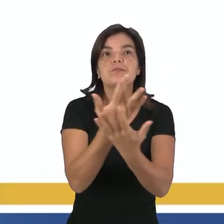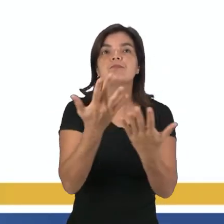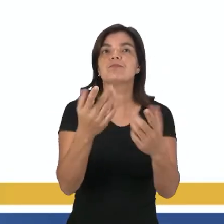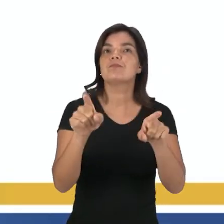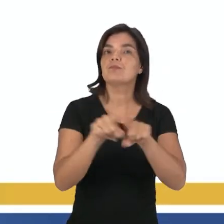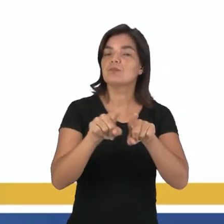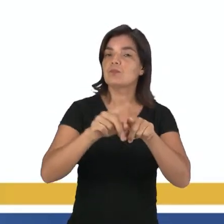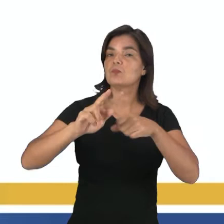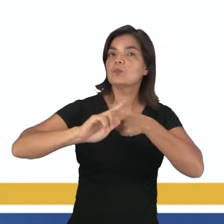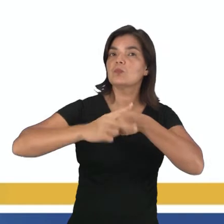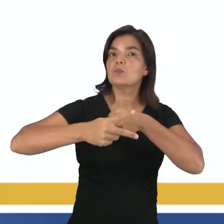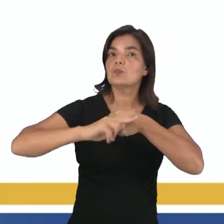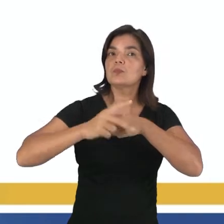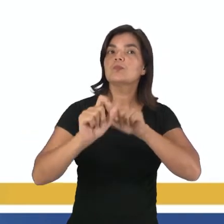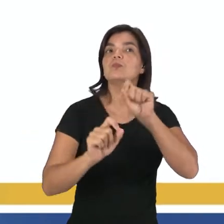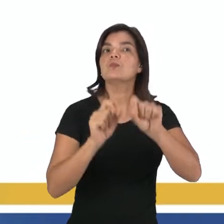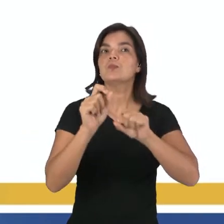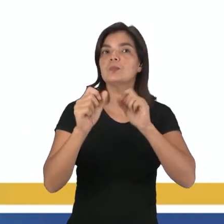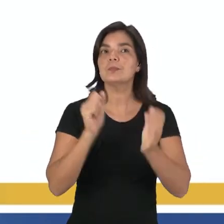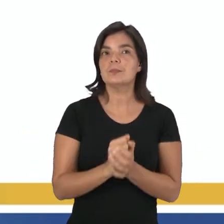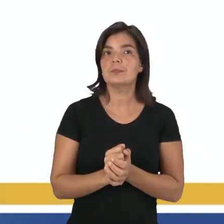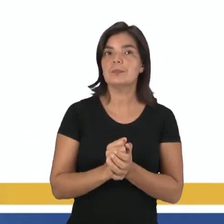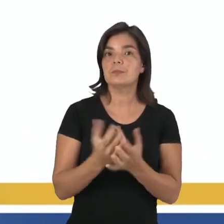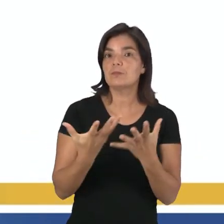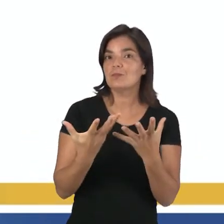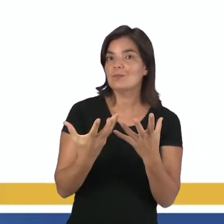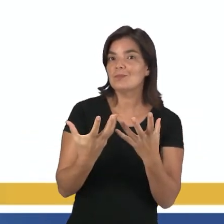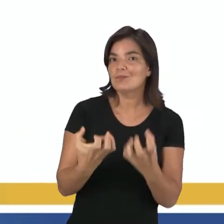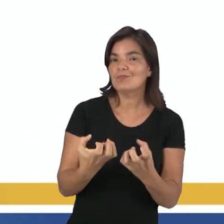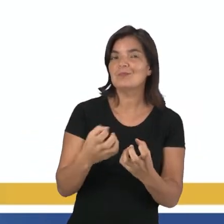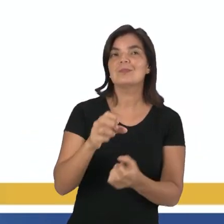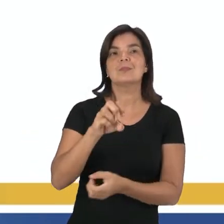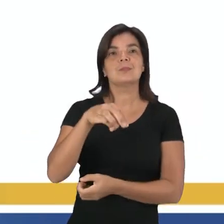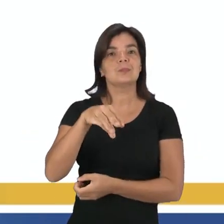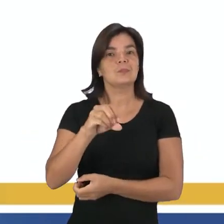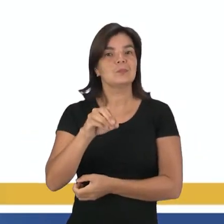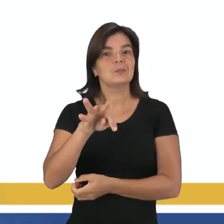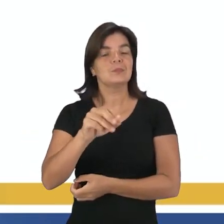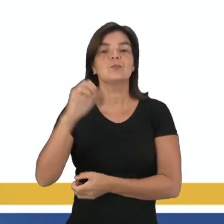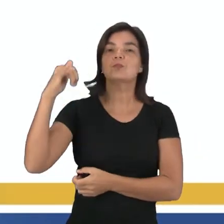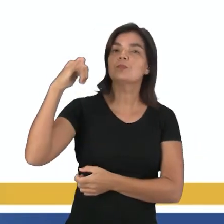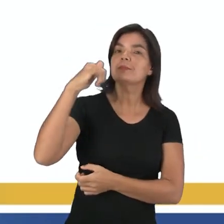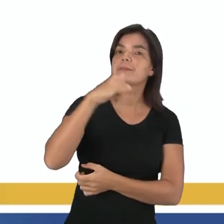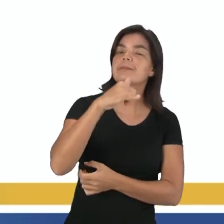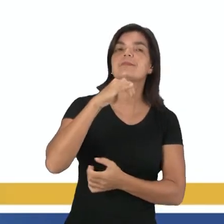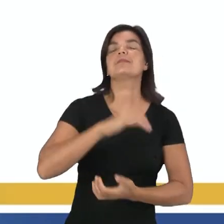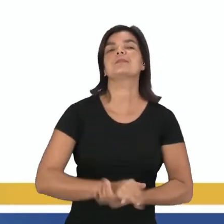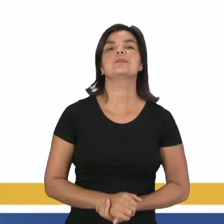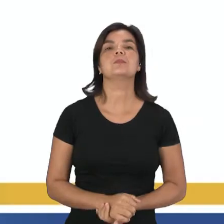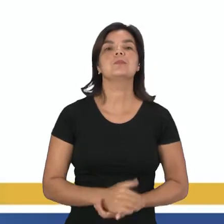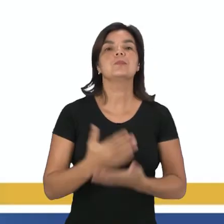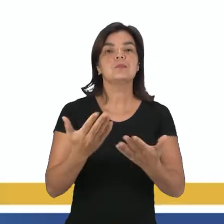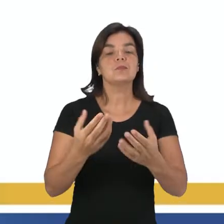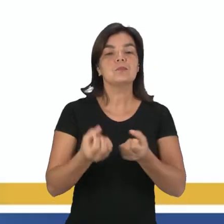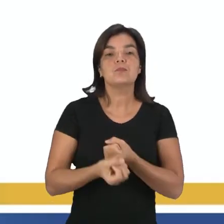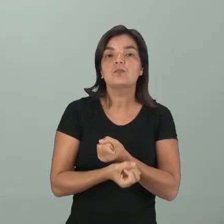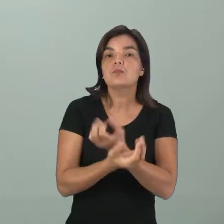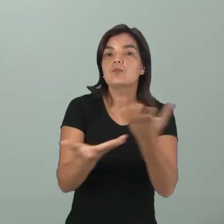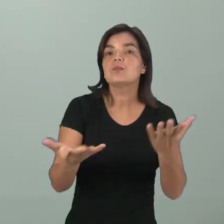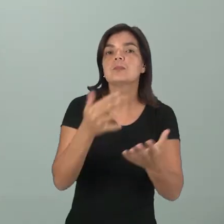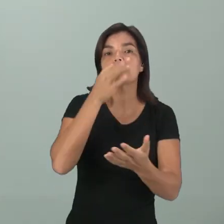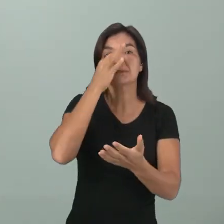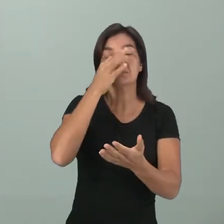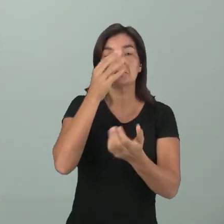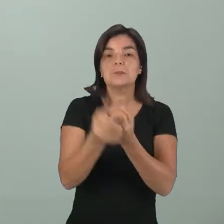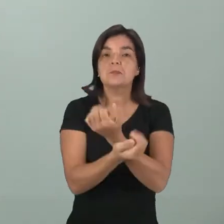flores trouxe como consequência o fato de elas terem sido sugadas pelo motor do avião. Então, jogar as flores